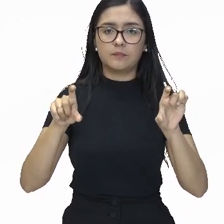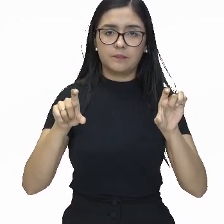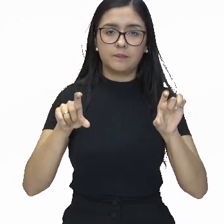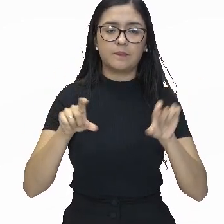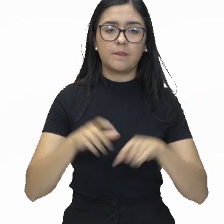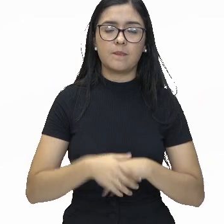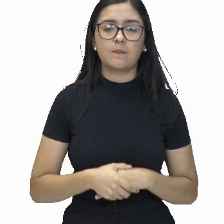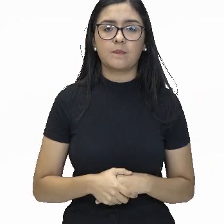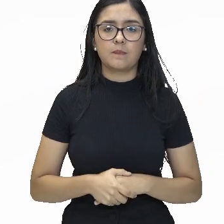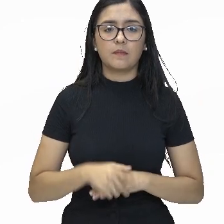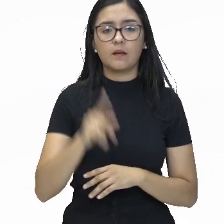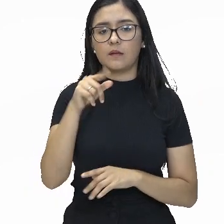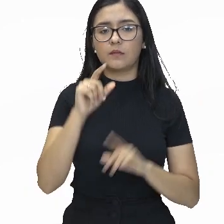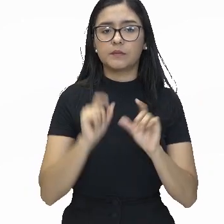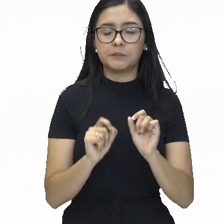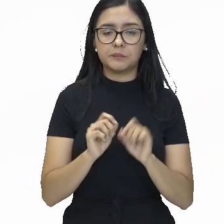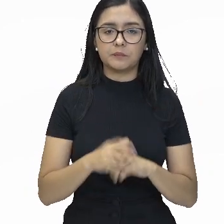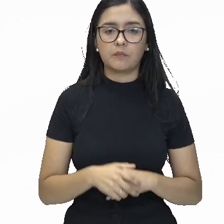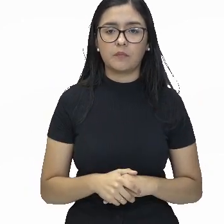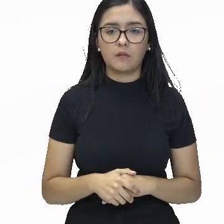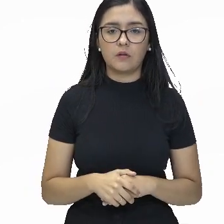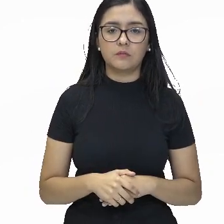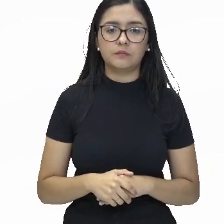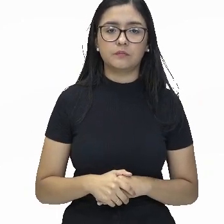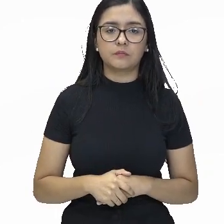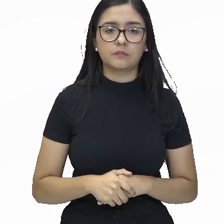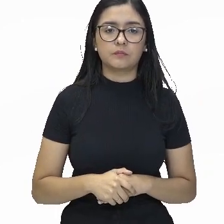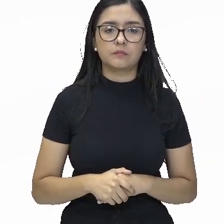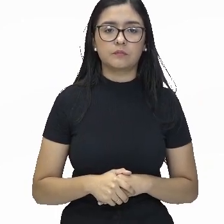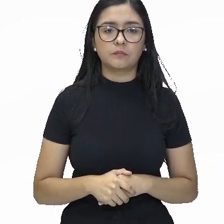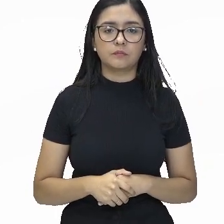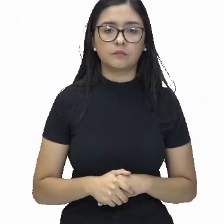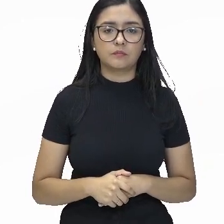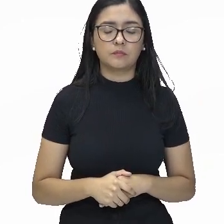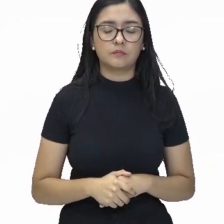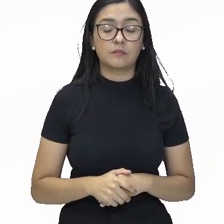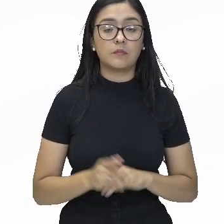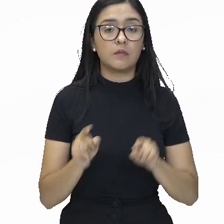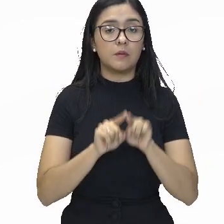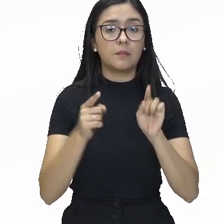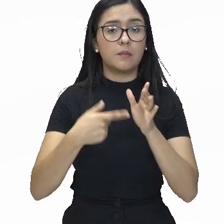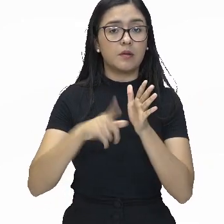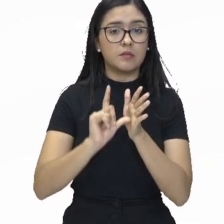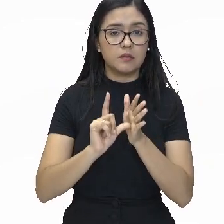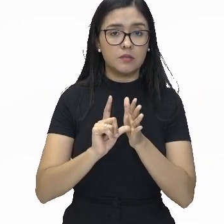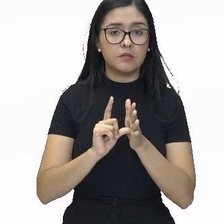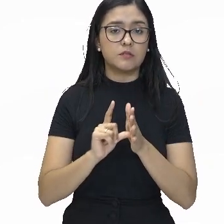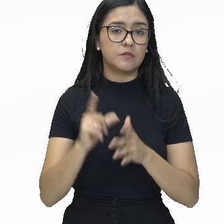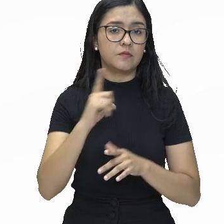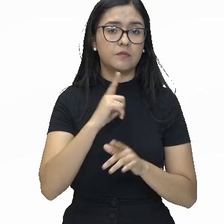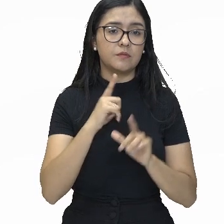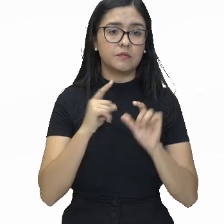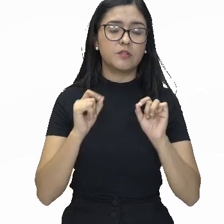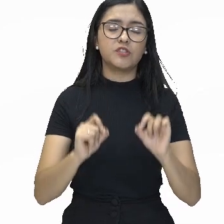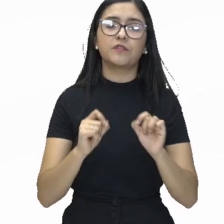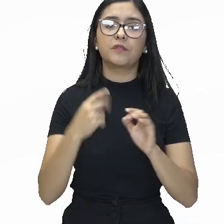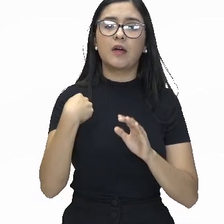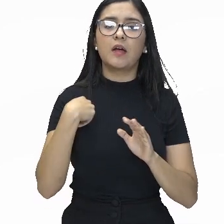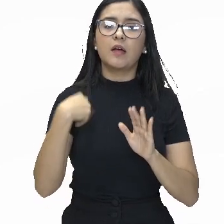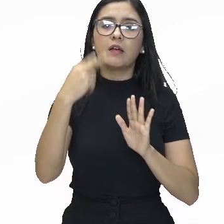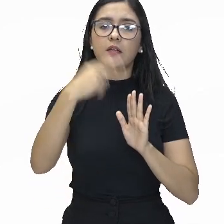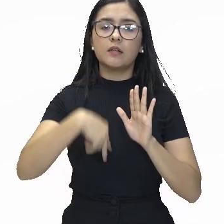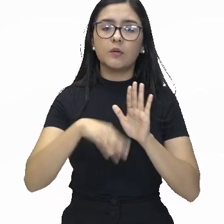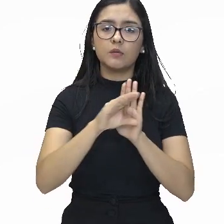né, que é num gráfico, né, mas antes disso a gente vai ler o conceito